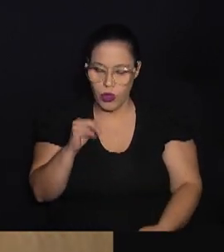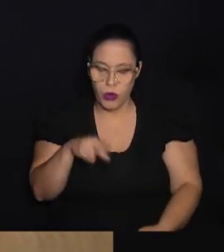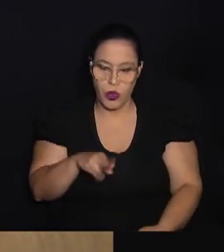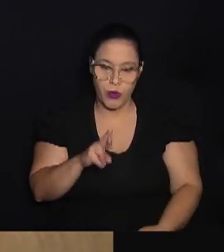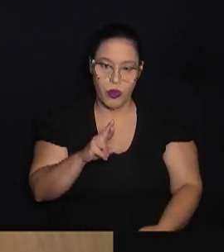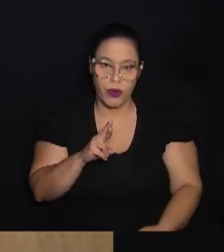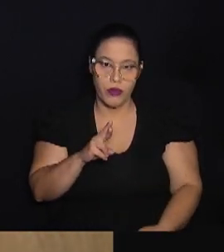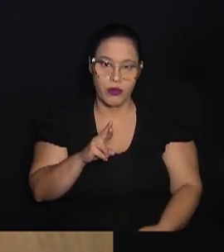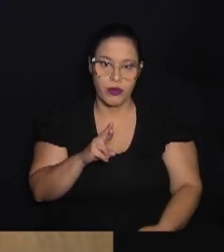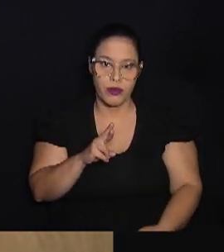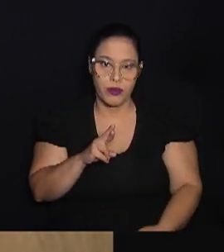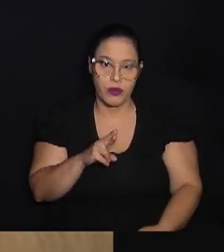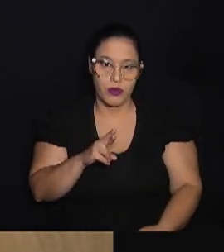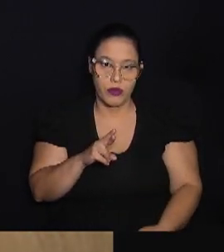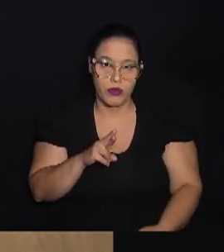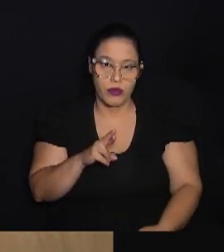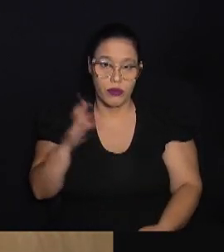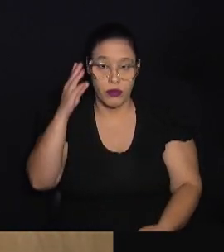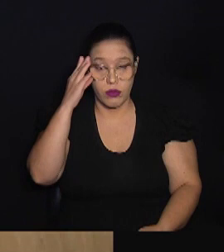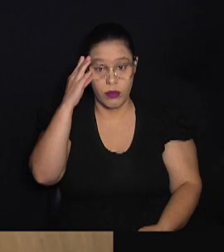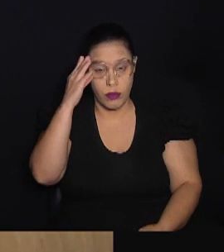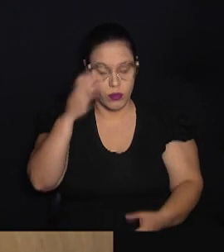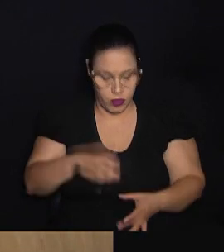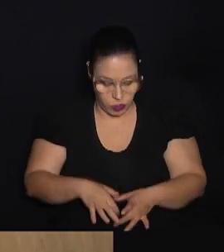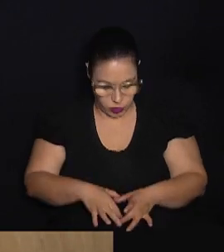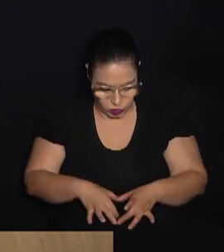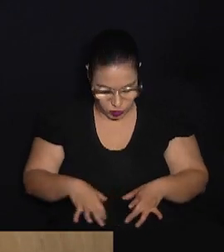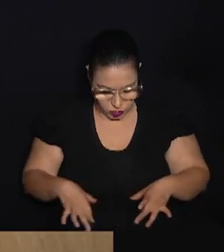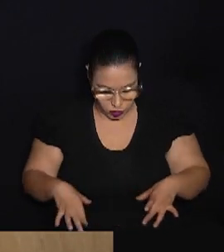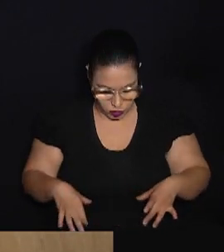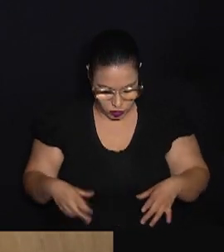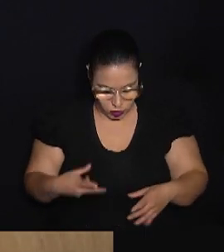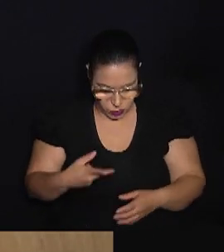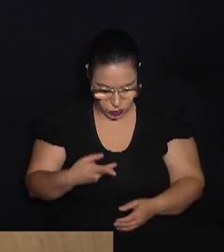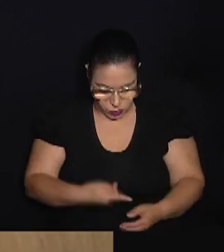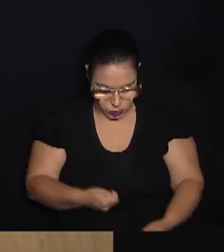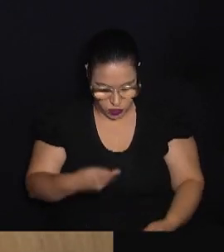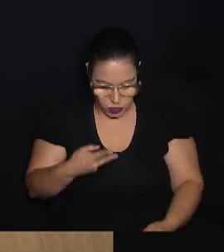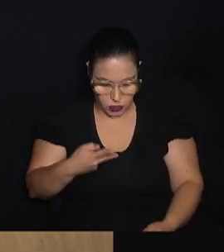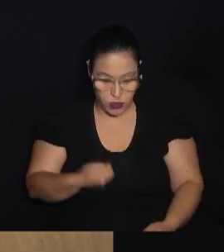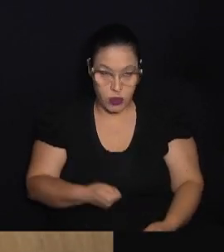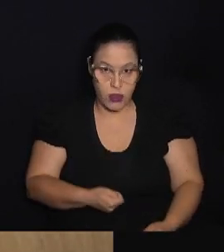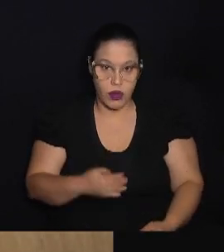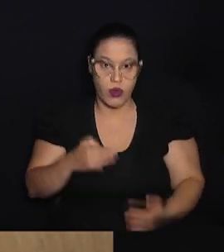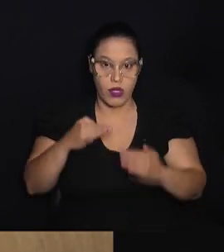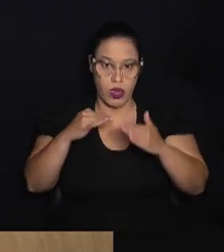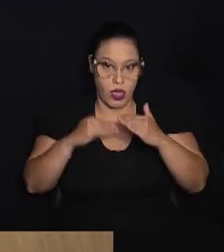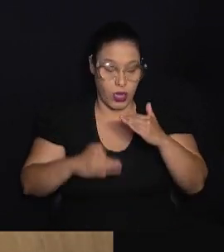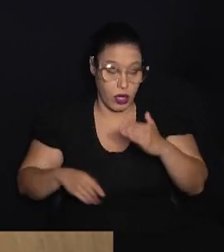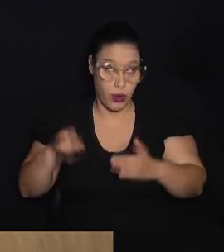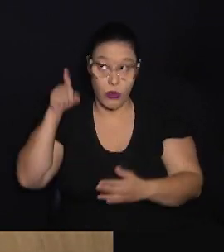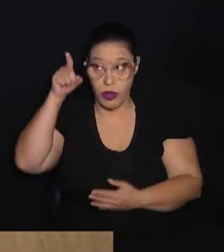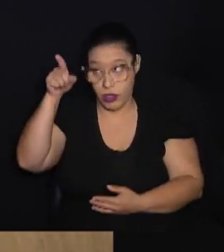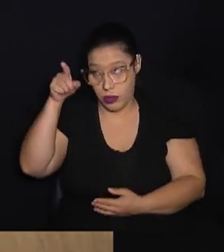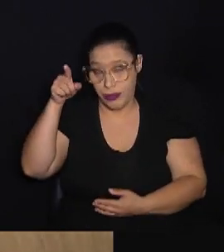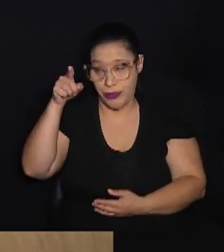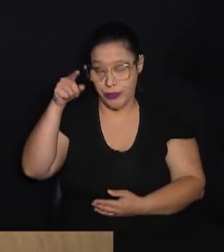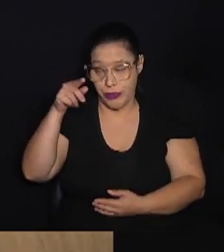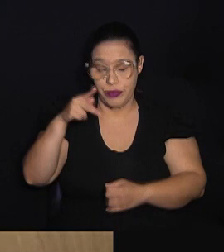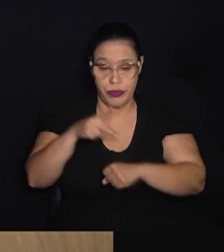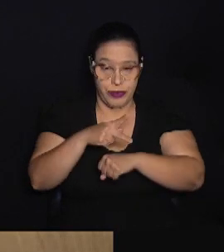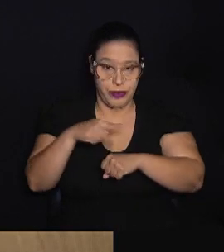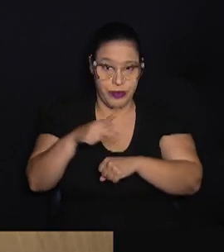já suplanta o colo de útero, porque o colo de útero, com a vacinação e detecção precoce, caiu muito lá. Na nossa